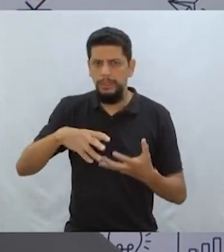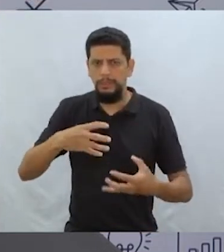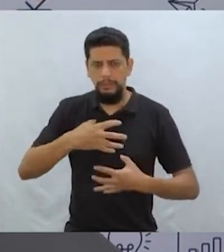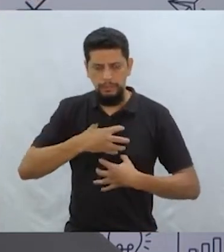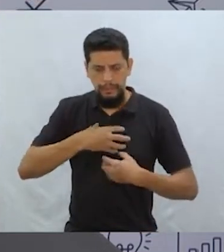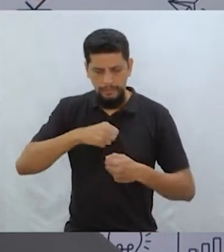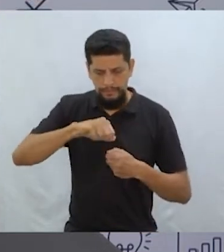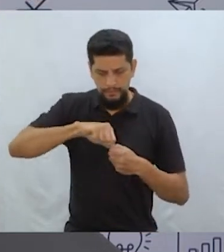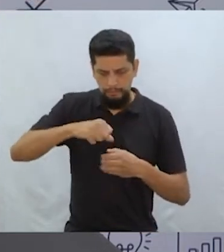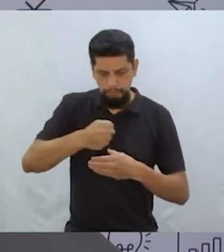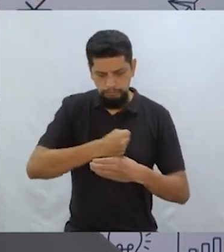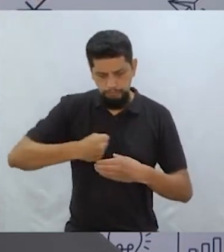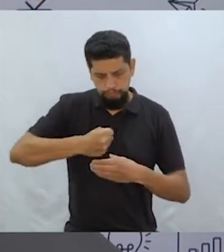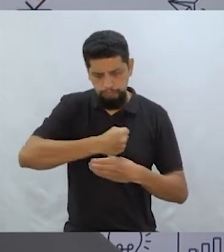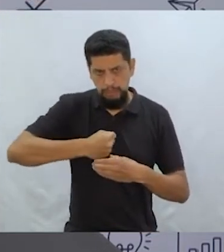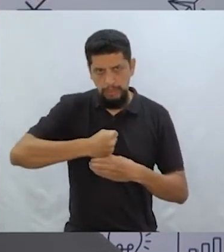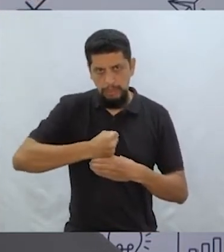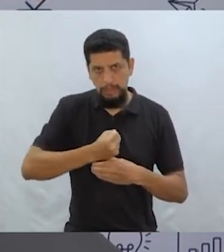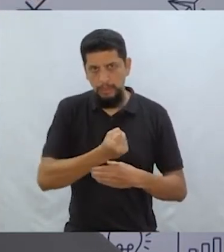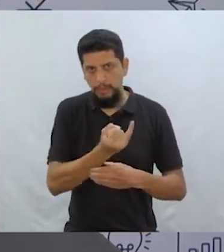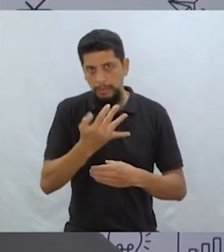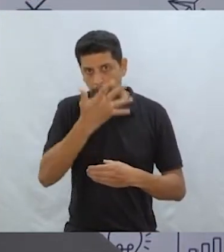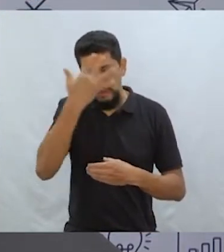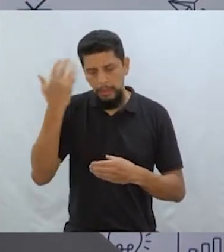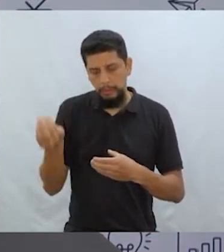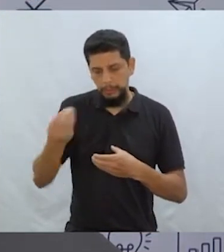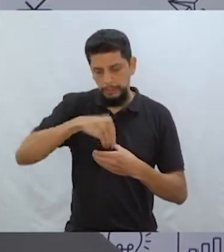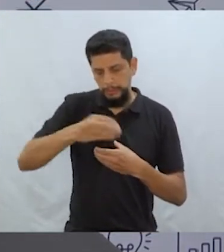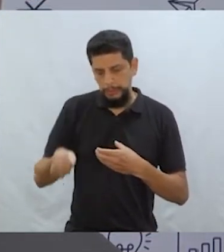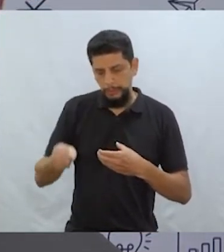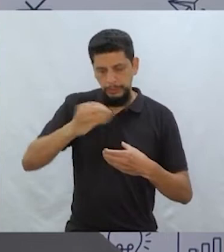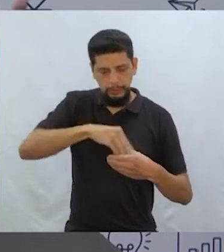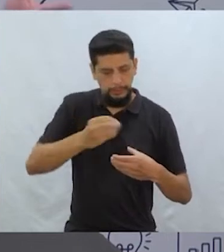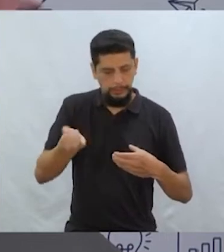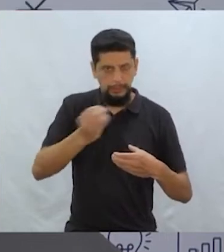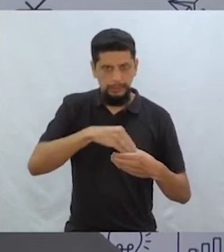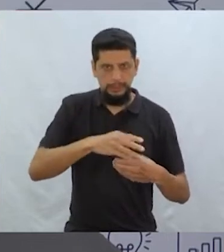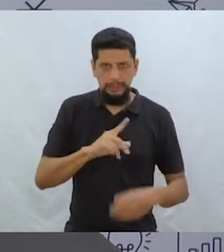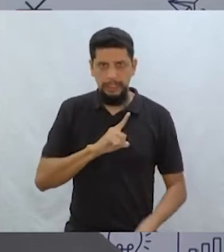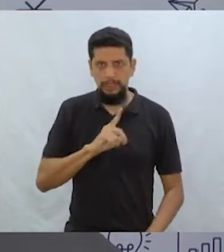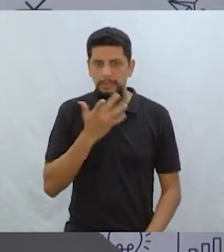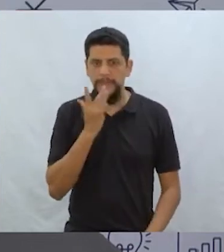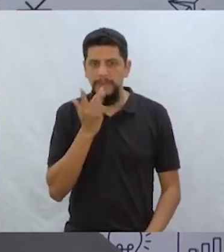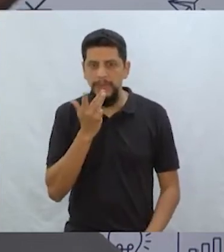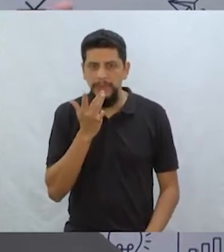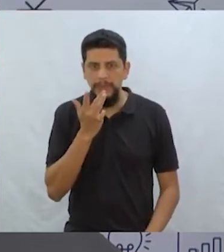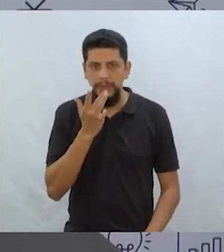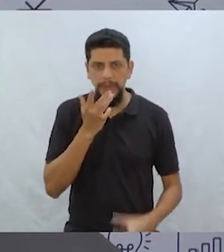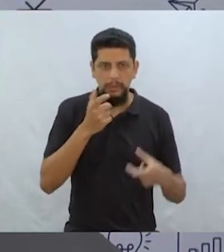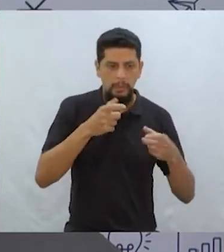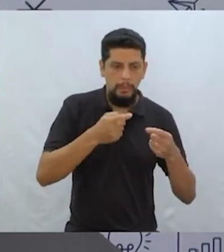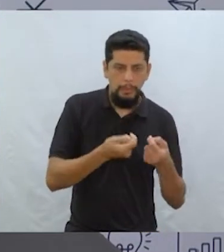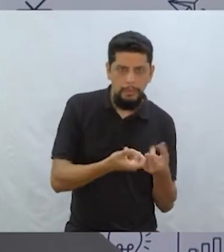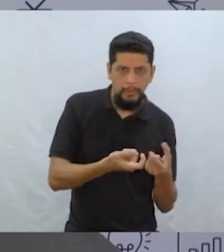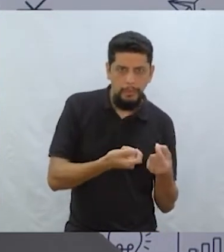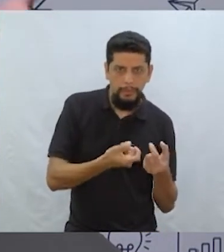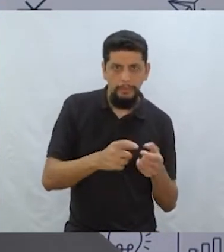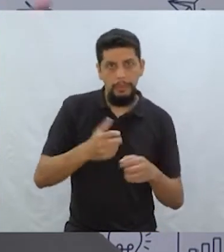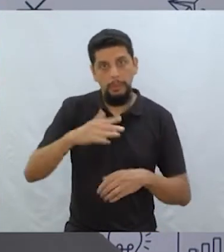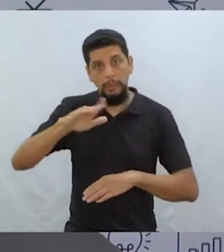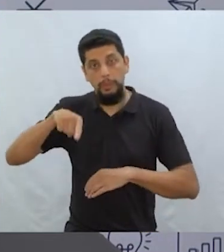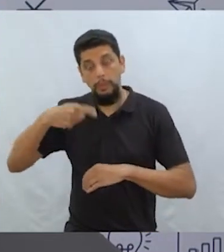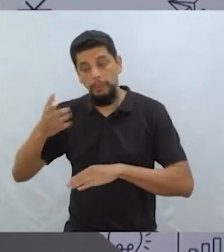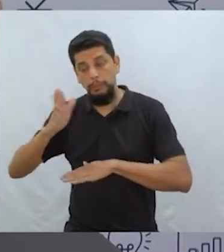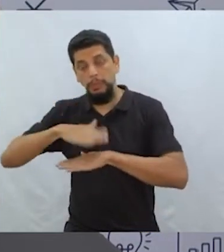formas de fazer o prato algumas pessoas colocam umas coisas a mais outras pessoas TM preferência por um prato com menos